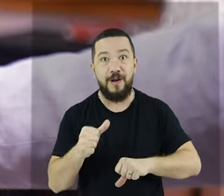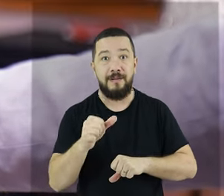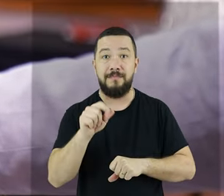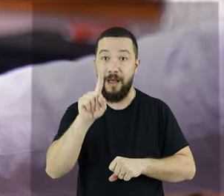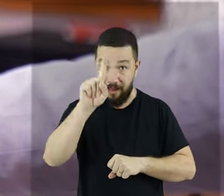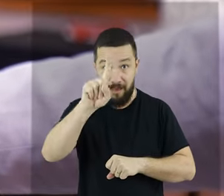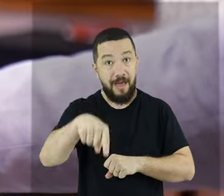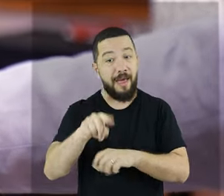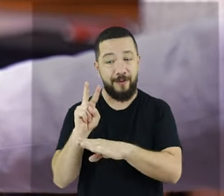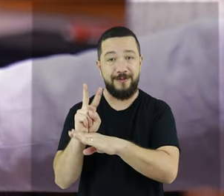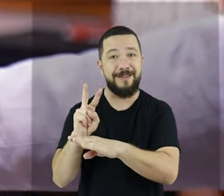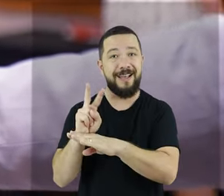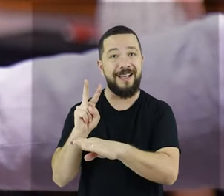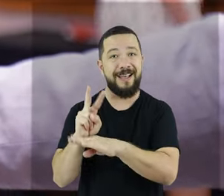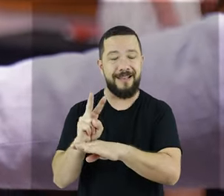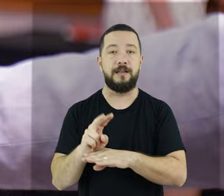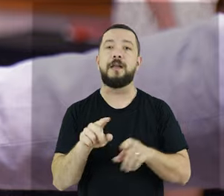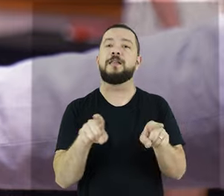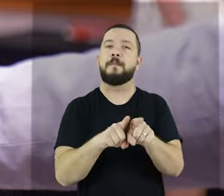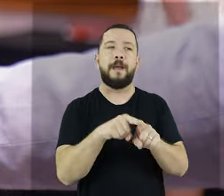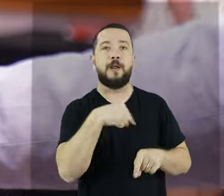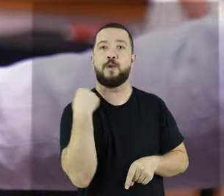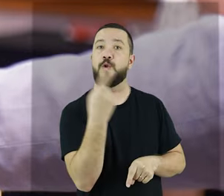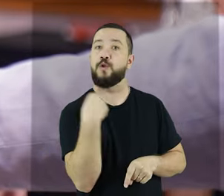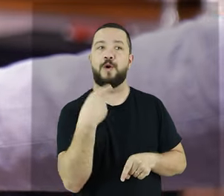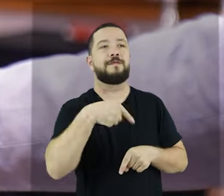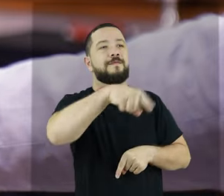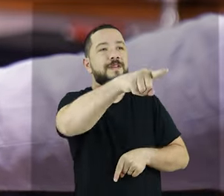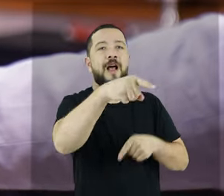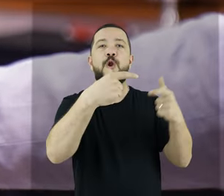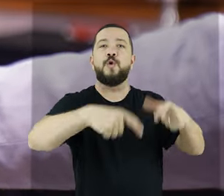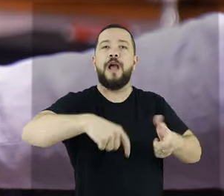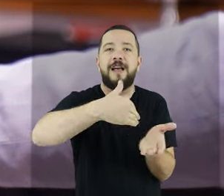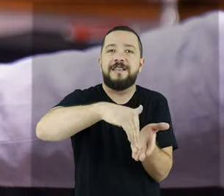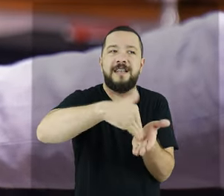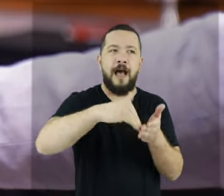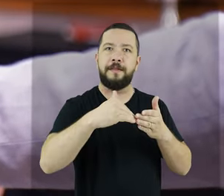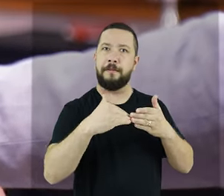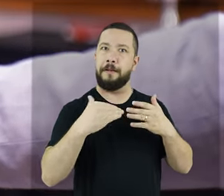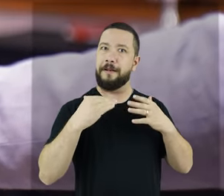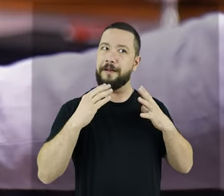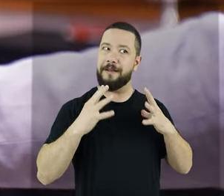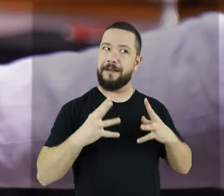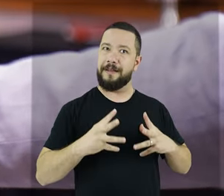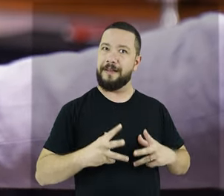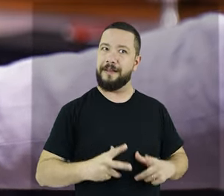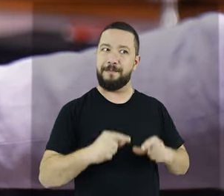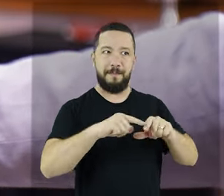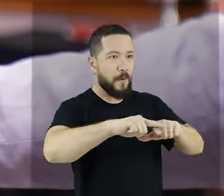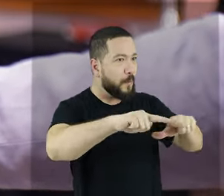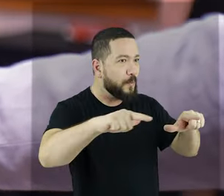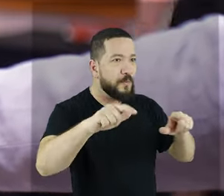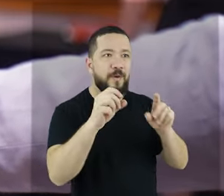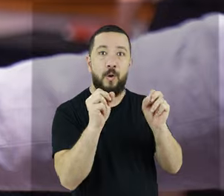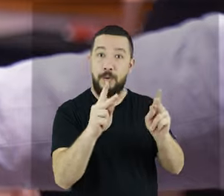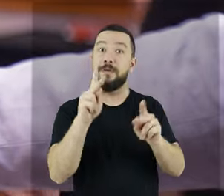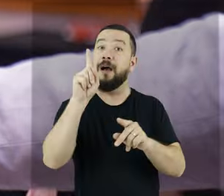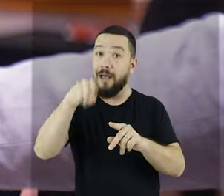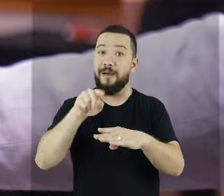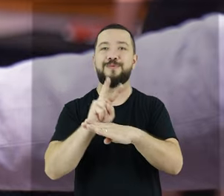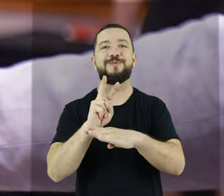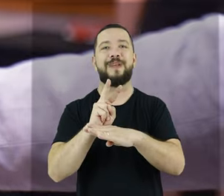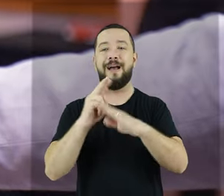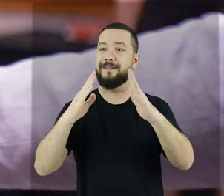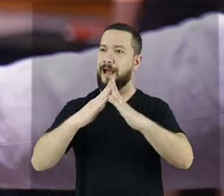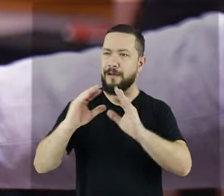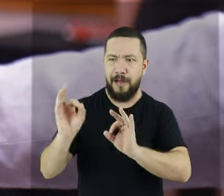cuidado. Hoje em dia, né, quando a gente, por exemplo, vai trabalhar em escritórios limpos, né, que encontra a nossa casa arrumada, isso é cuidado. Quando a